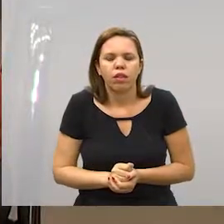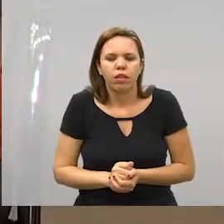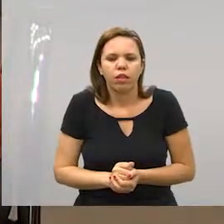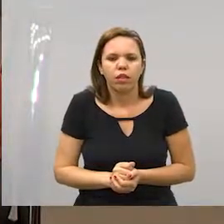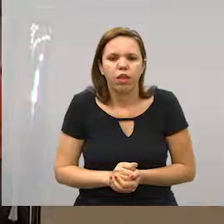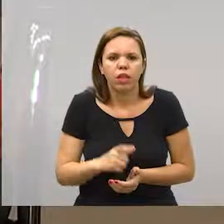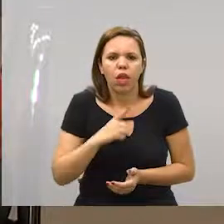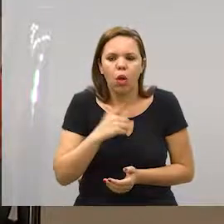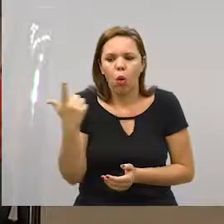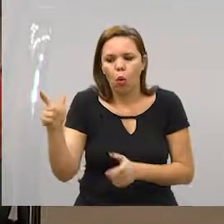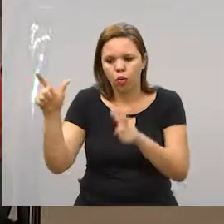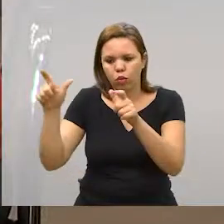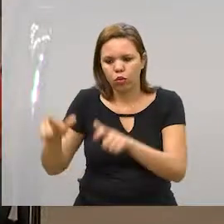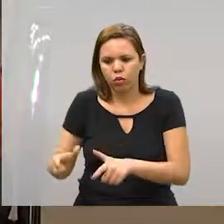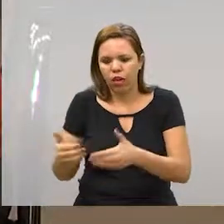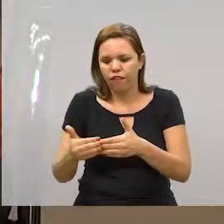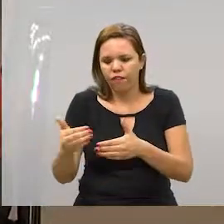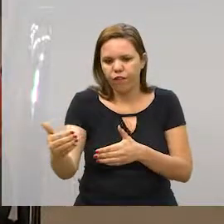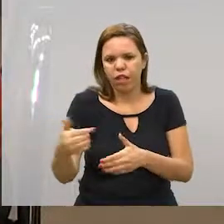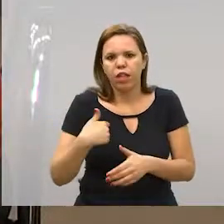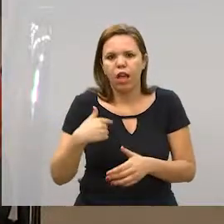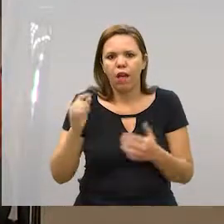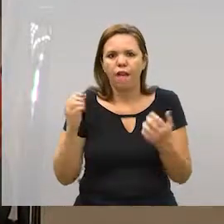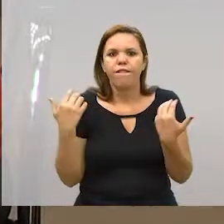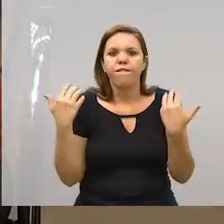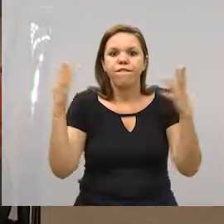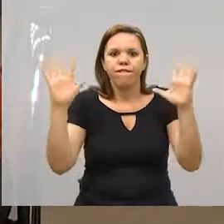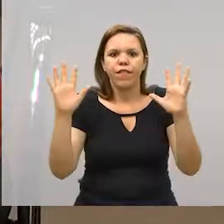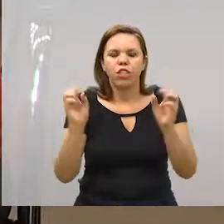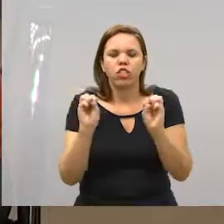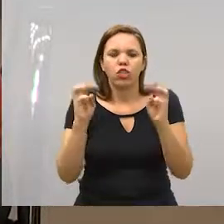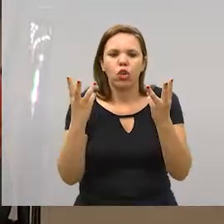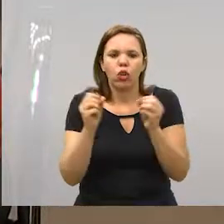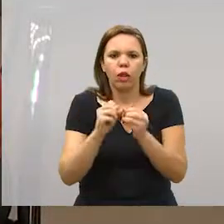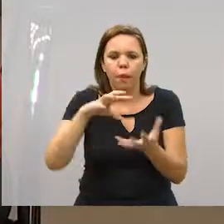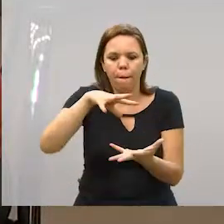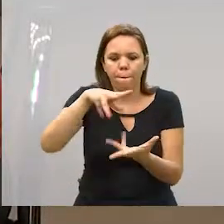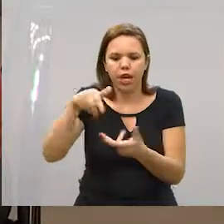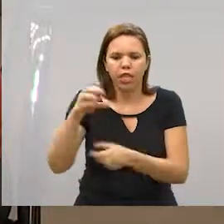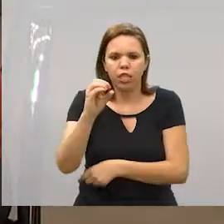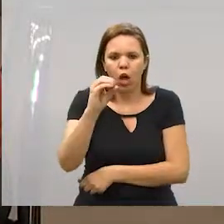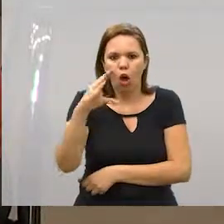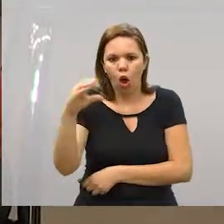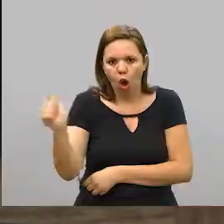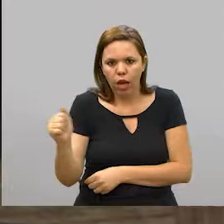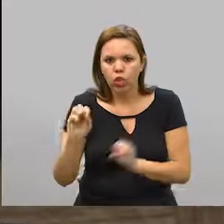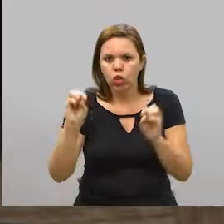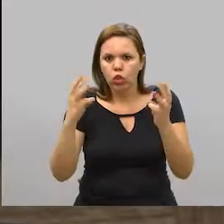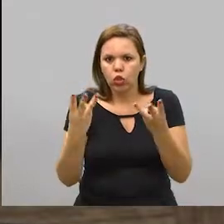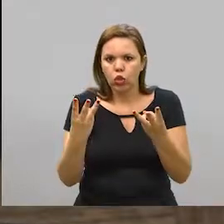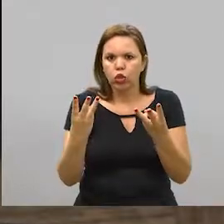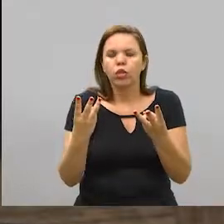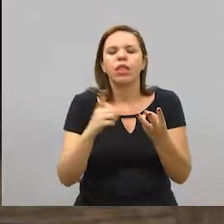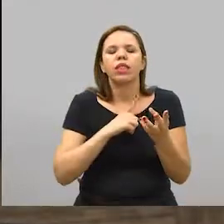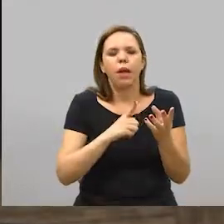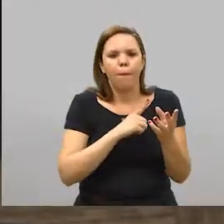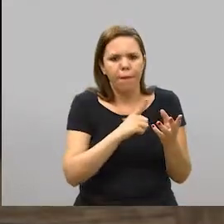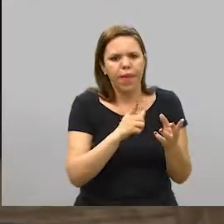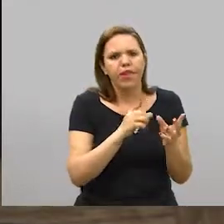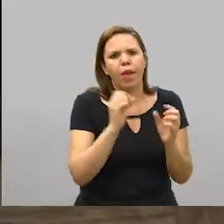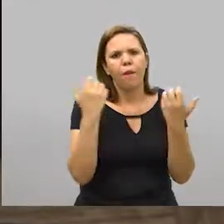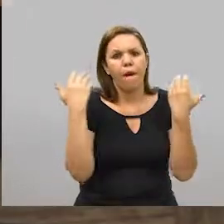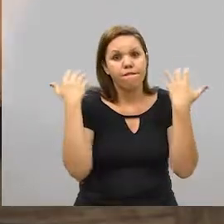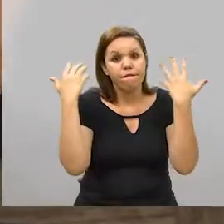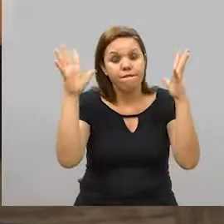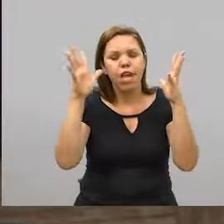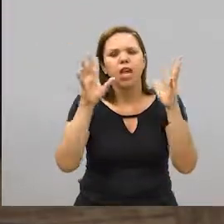tem um outro lugar dessa fase 2, que é o Festival Planeta Oca. A gente quer ampliar de um show para organizar